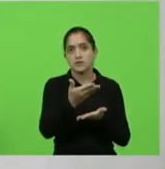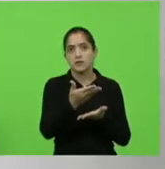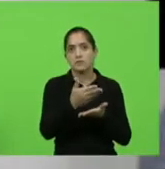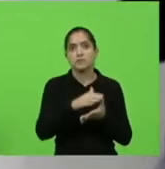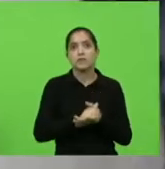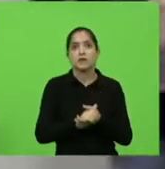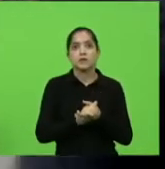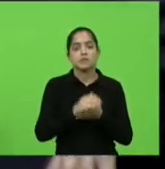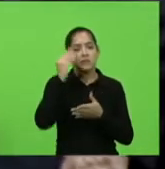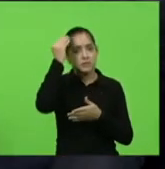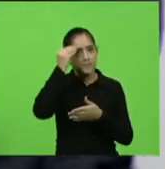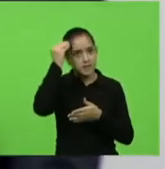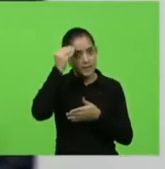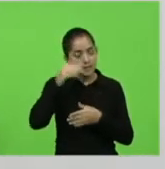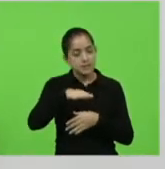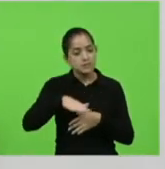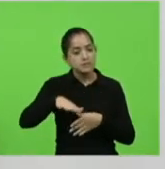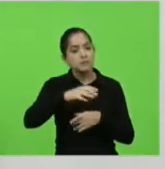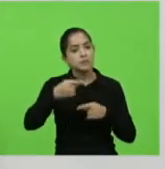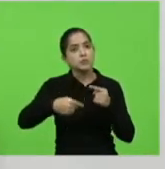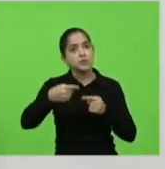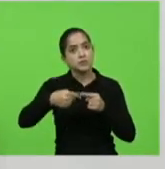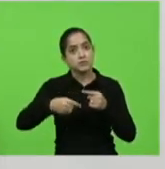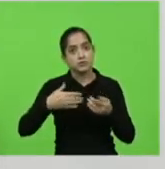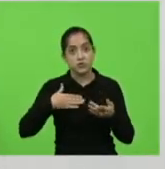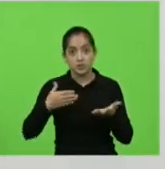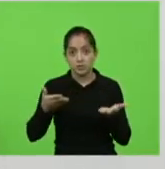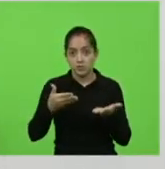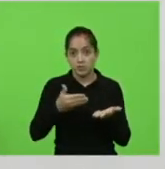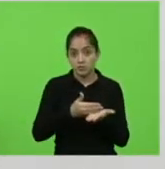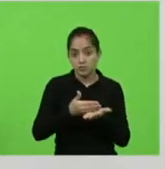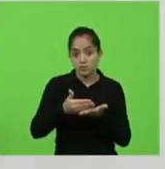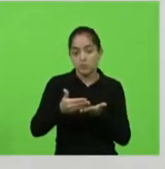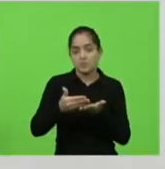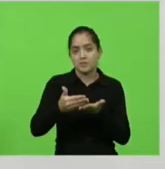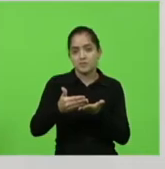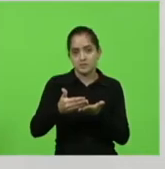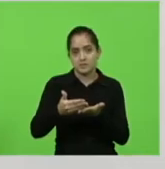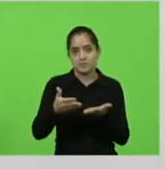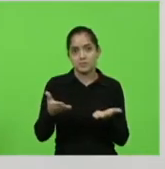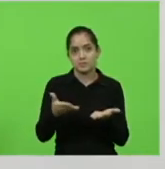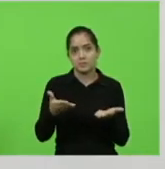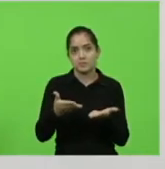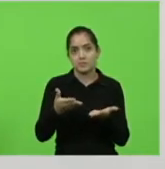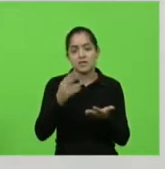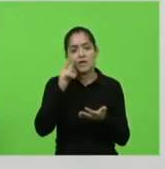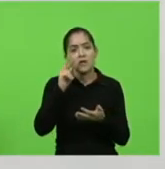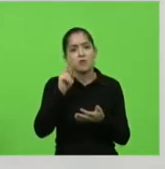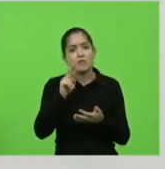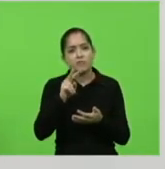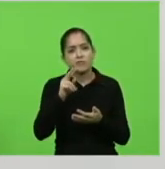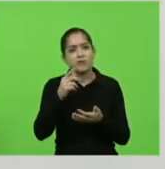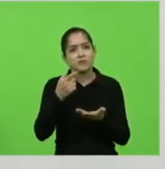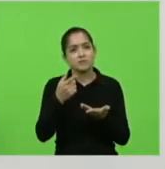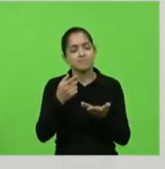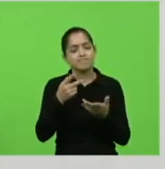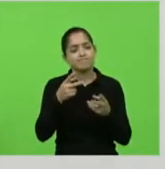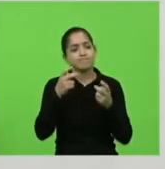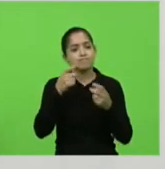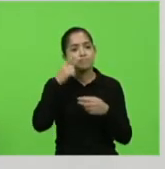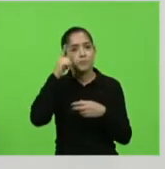vasta experiência política, e eu que estou começando a minha vida política agora, o que eu vi ontem, eu vi até